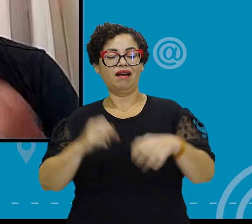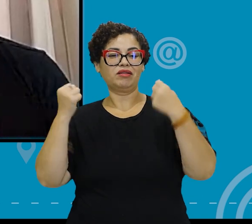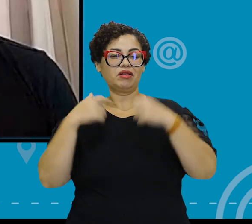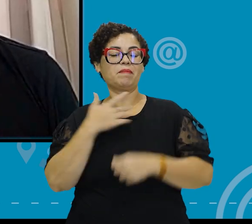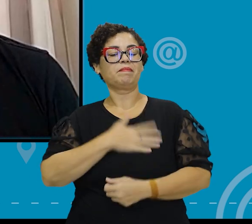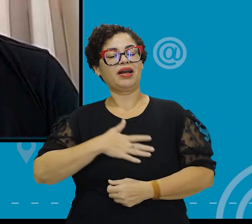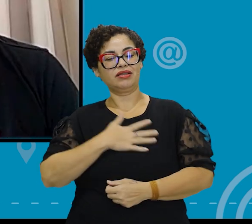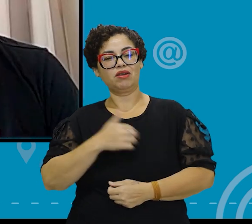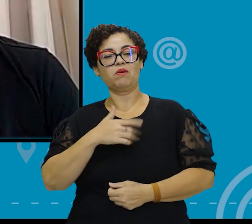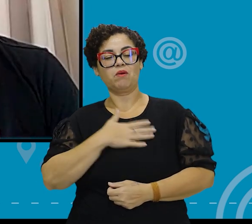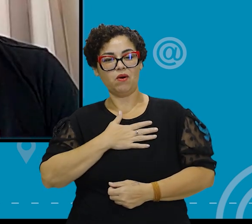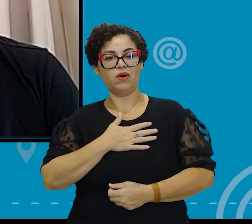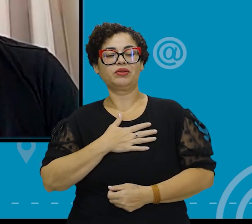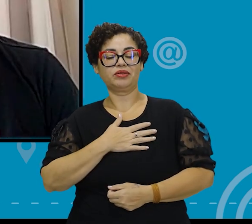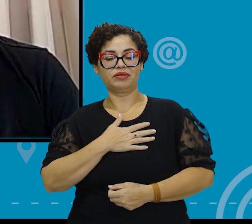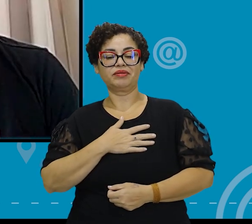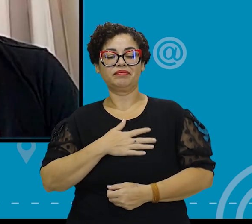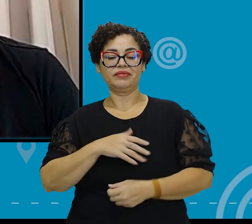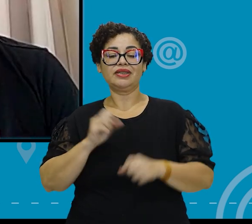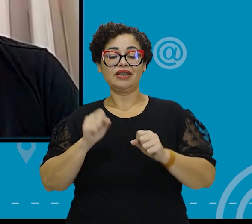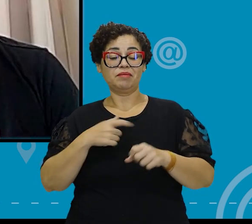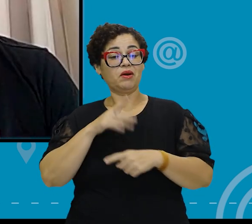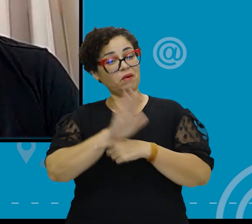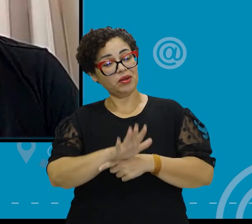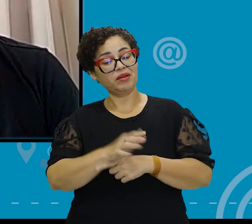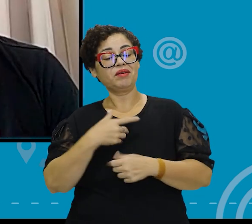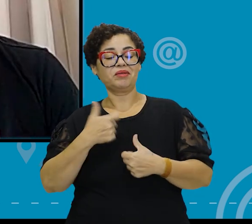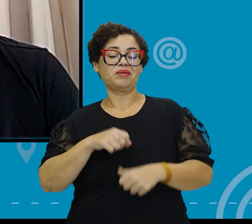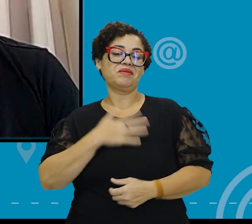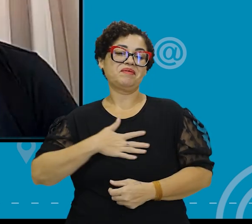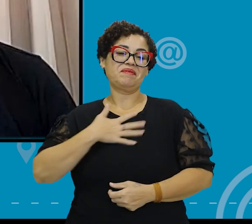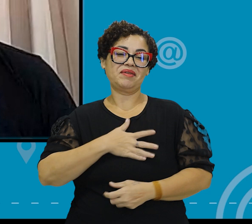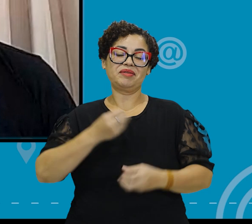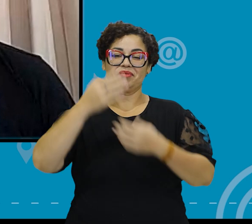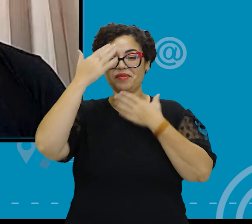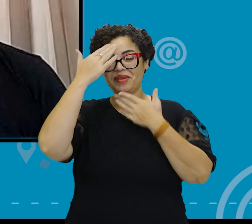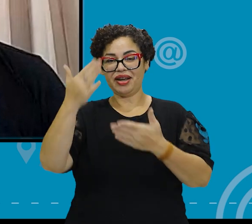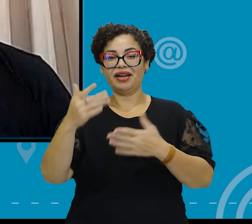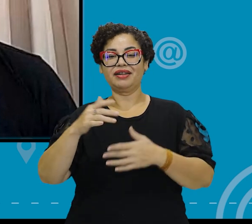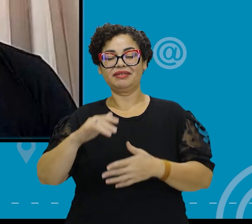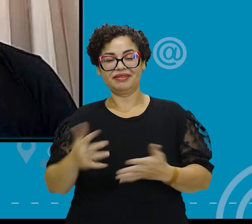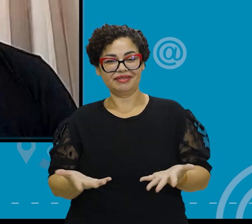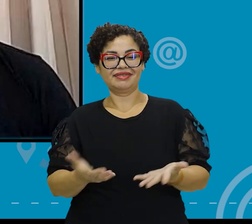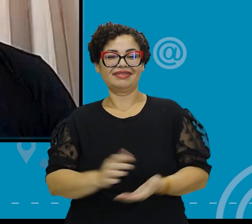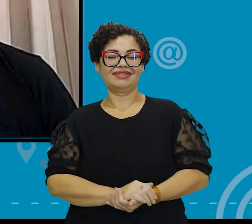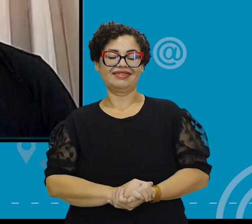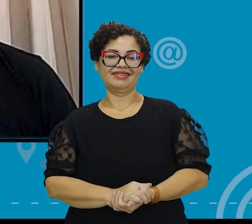coisa prazerosa mesmo, tá certo? E se eu contribuir, eu estou feliz, tá certo? Obrigado pela